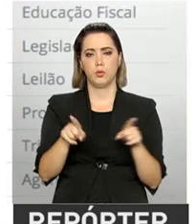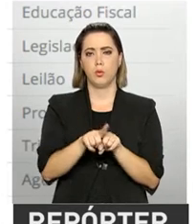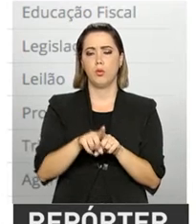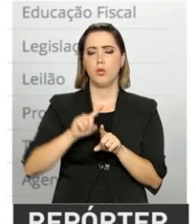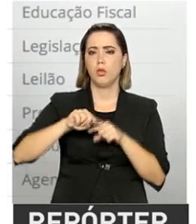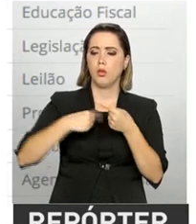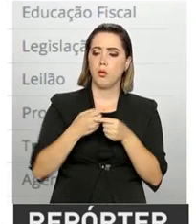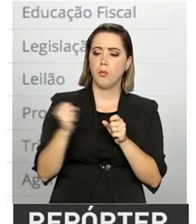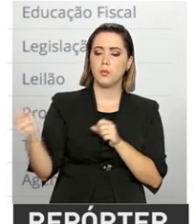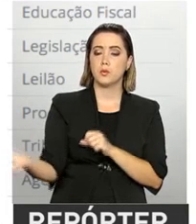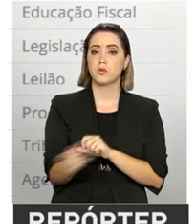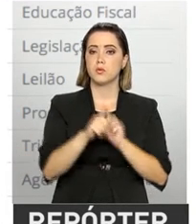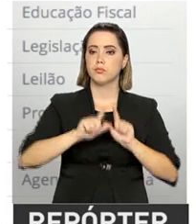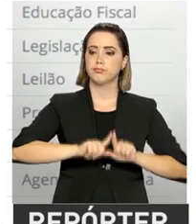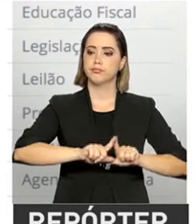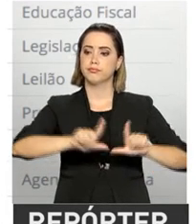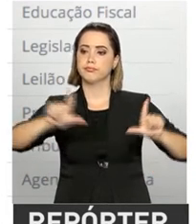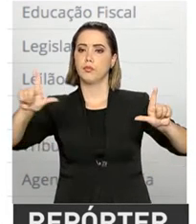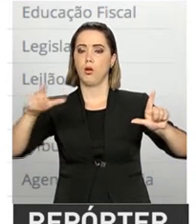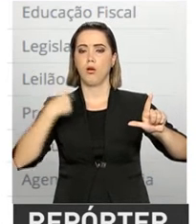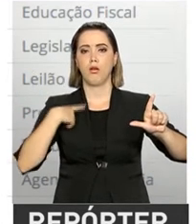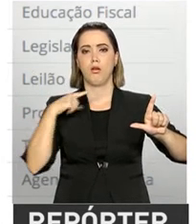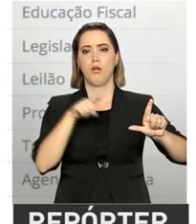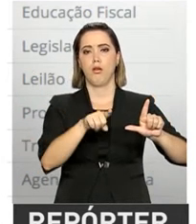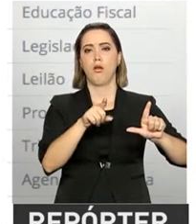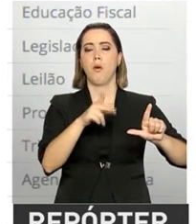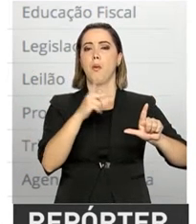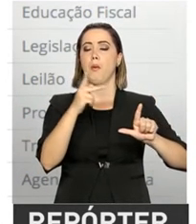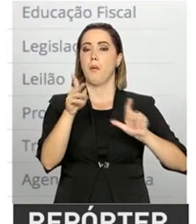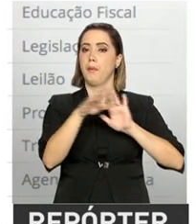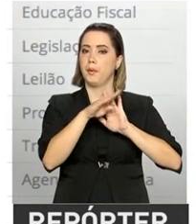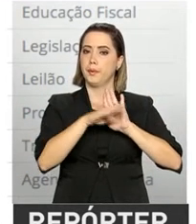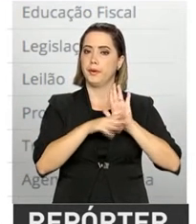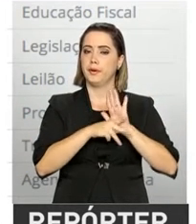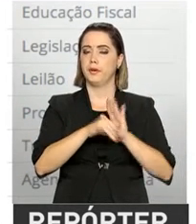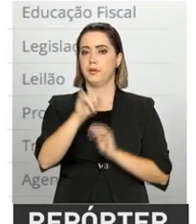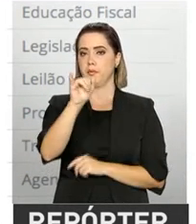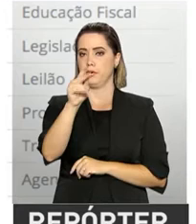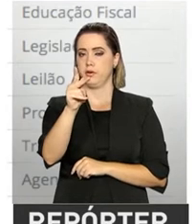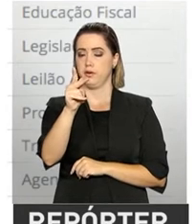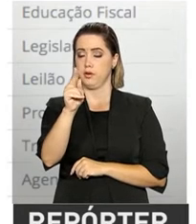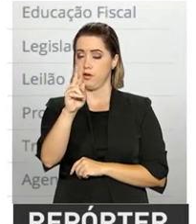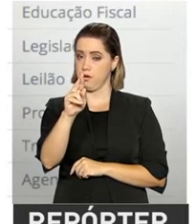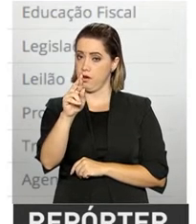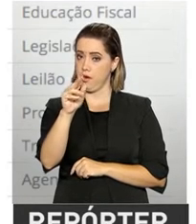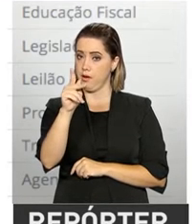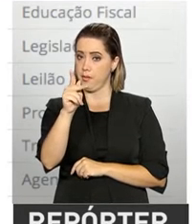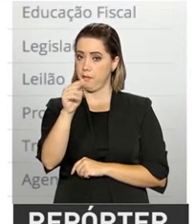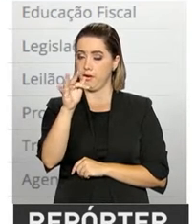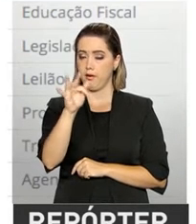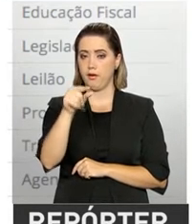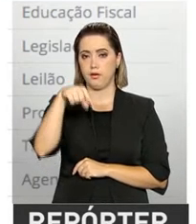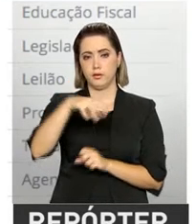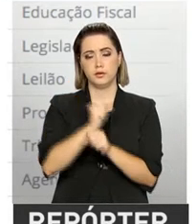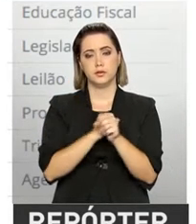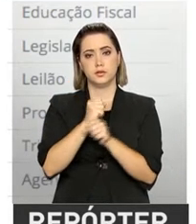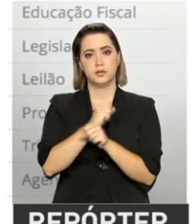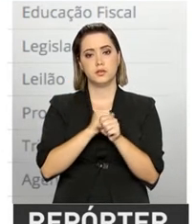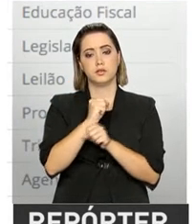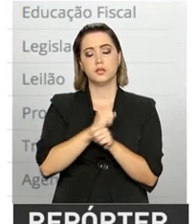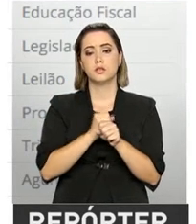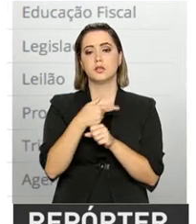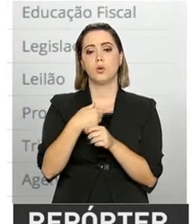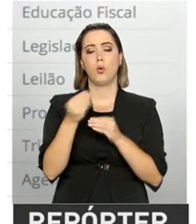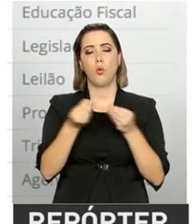vai se abrir com as opções programa e rtf 2017 instruções de instalação e download de anos